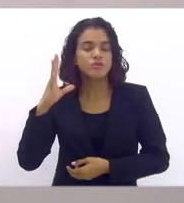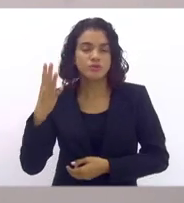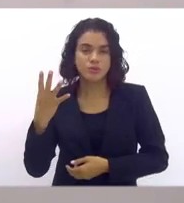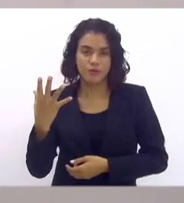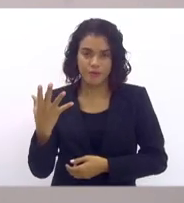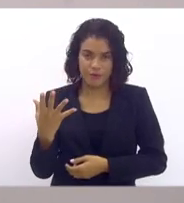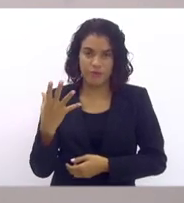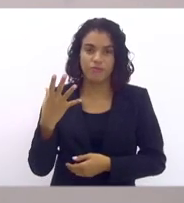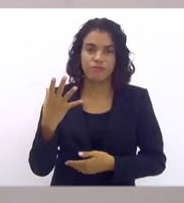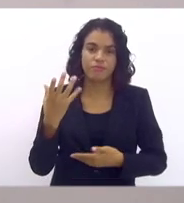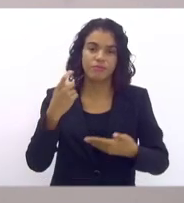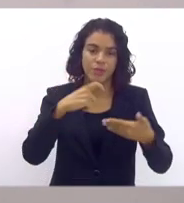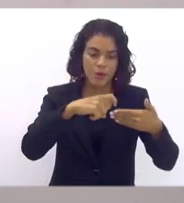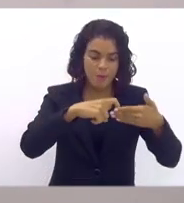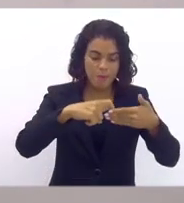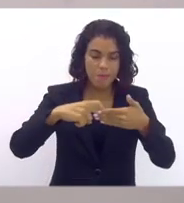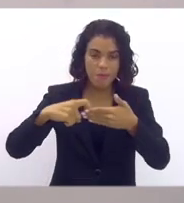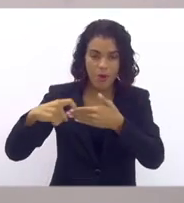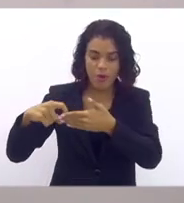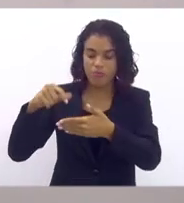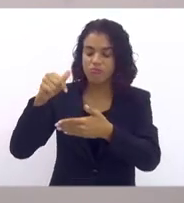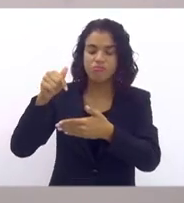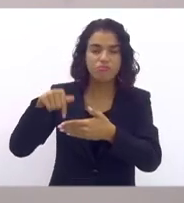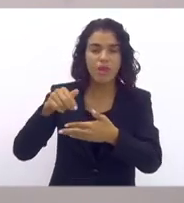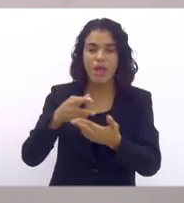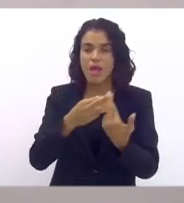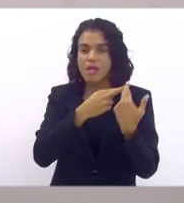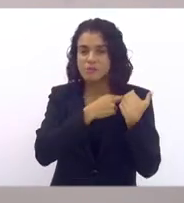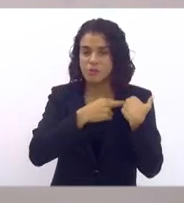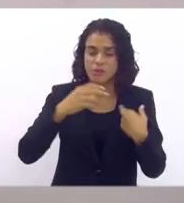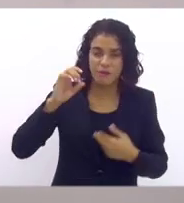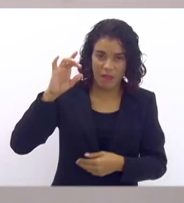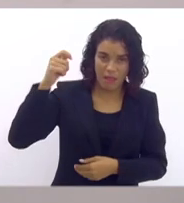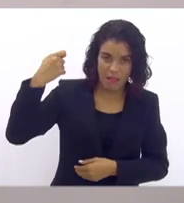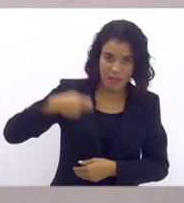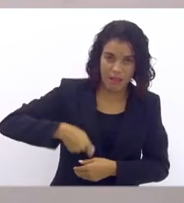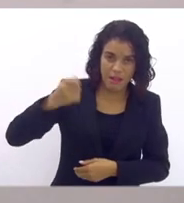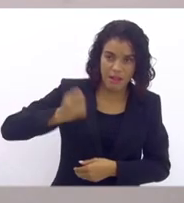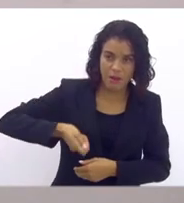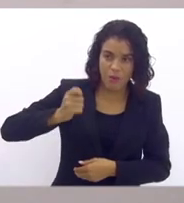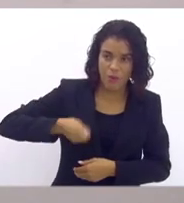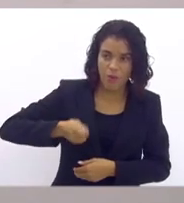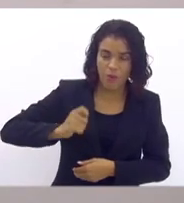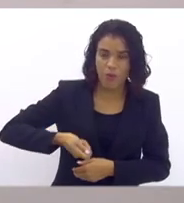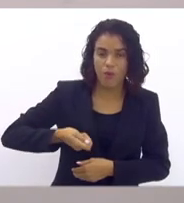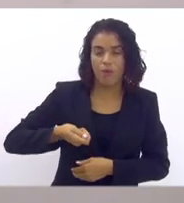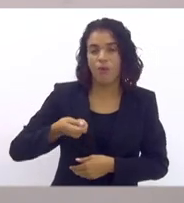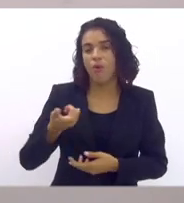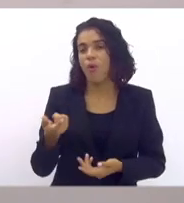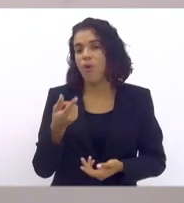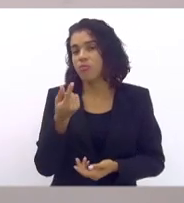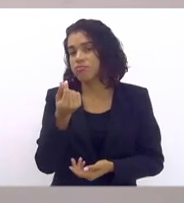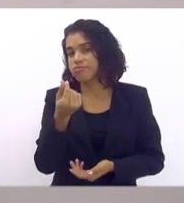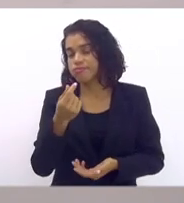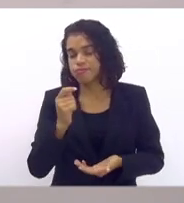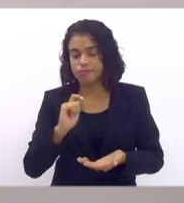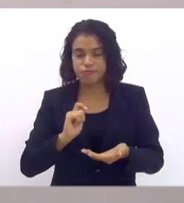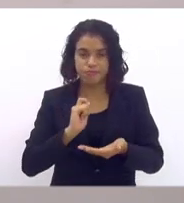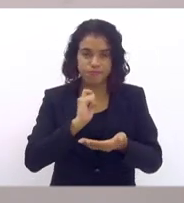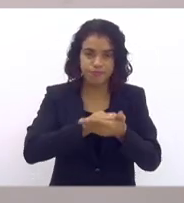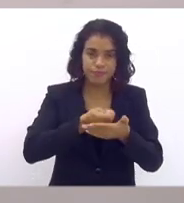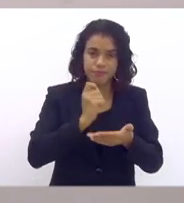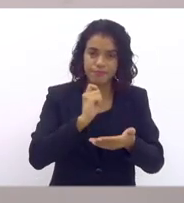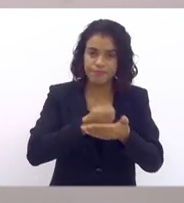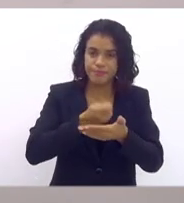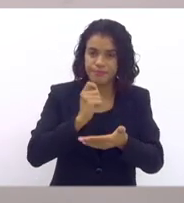a destinação ia ser feita por por leilão ou por mais que os custos sejam arcados pela iniciativa